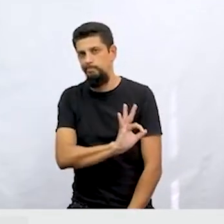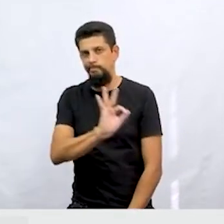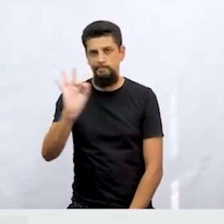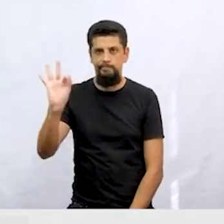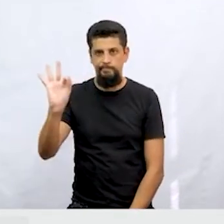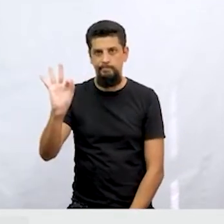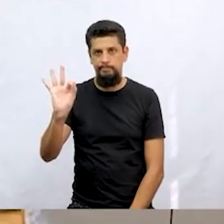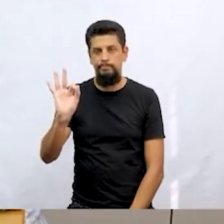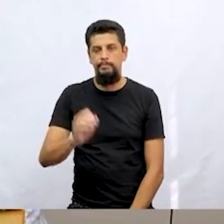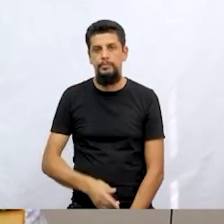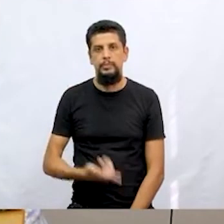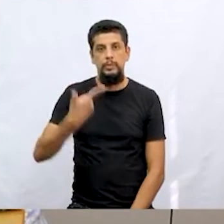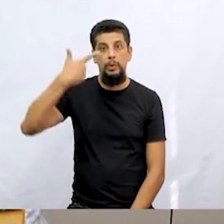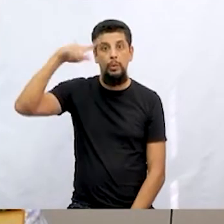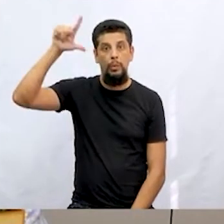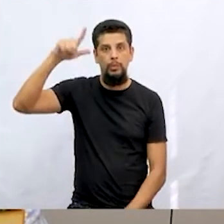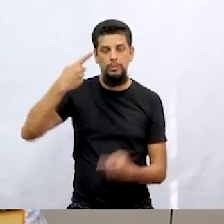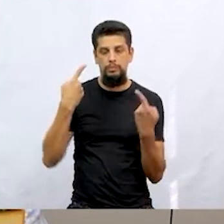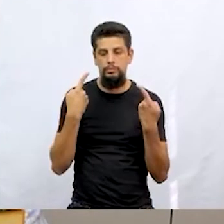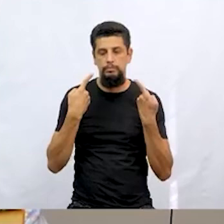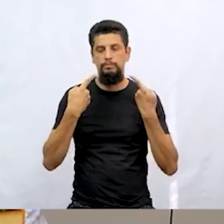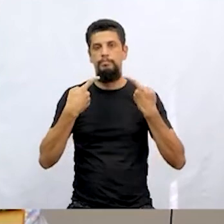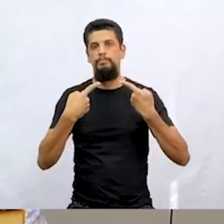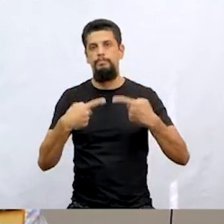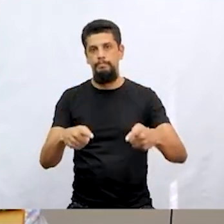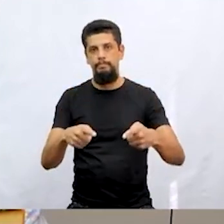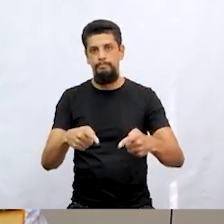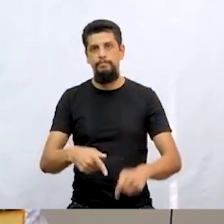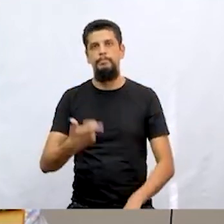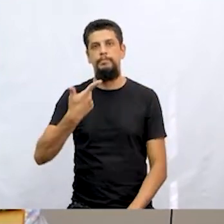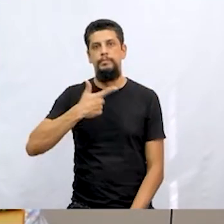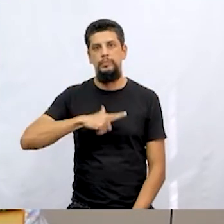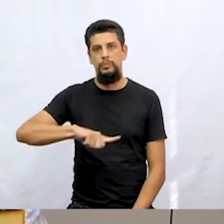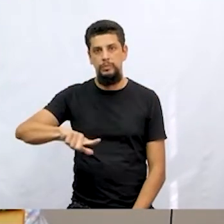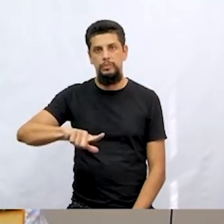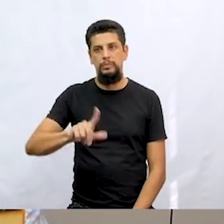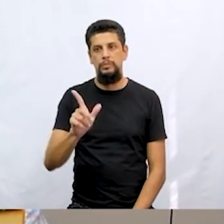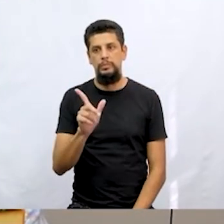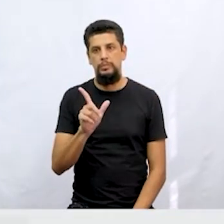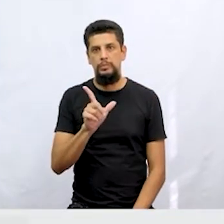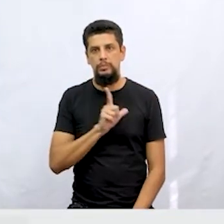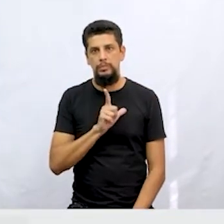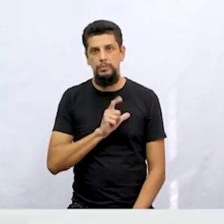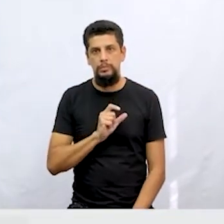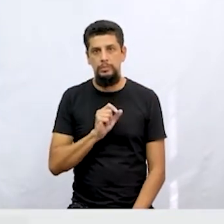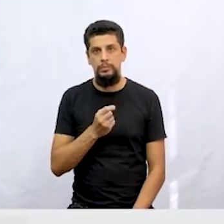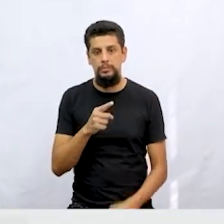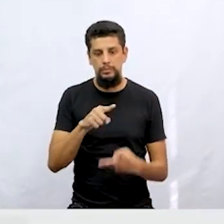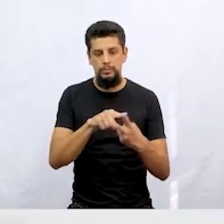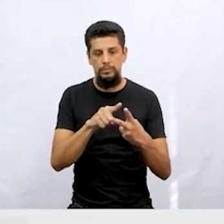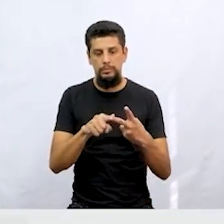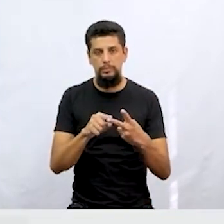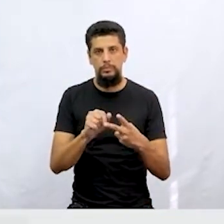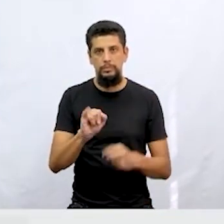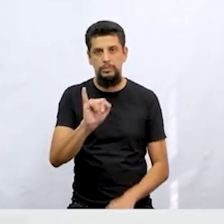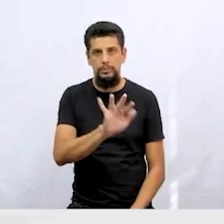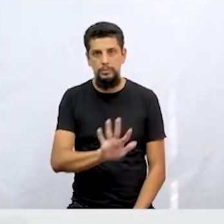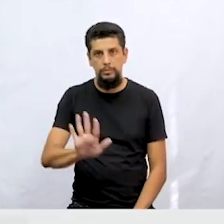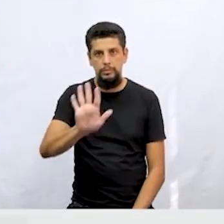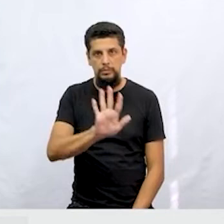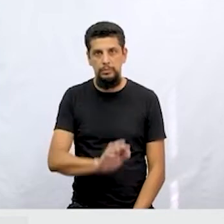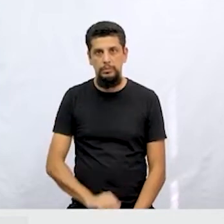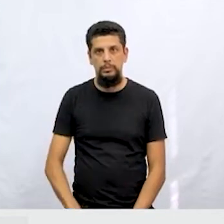bem. Próximo desafio. Novamente, vamos ter duas imagens. A imagem